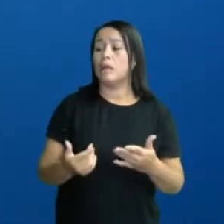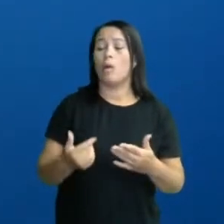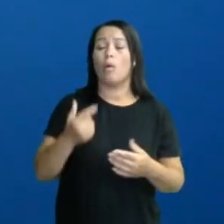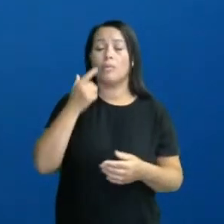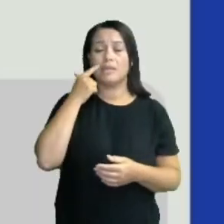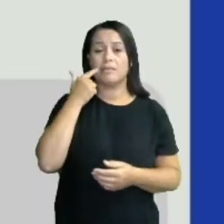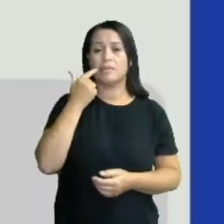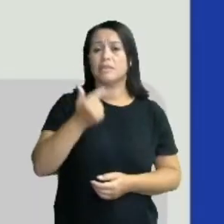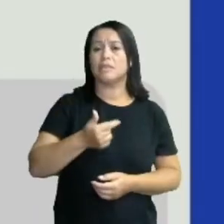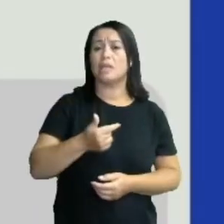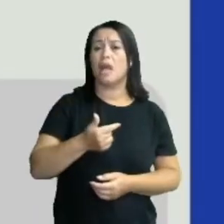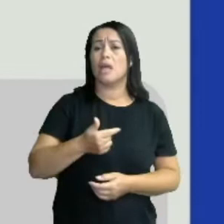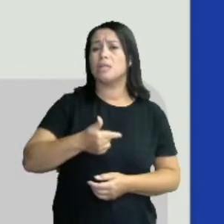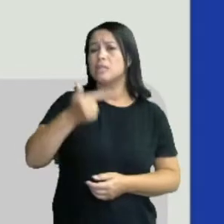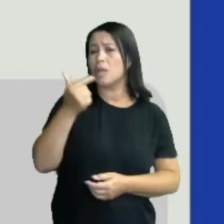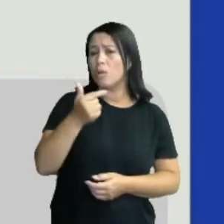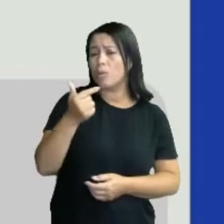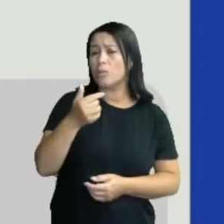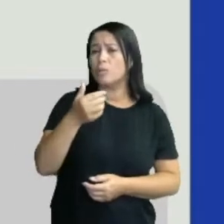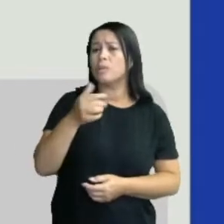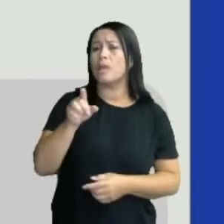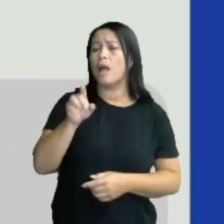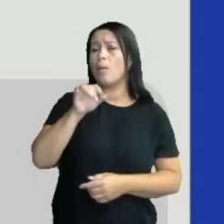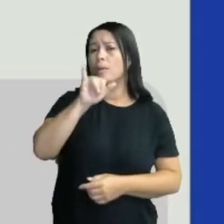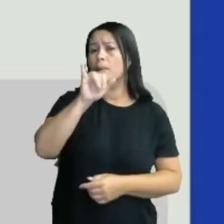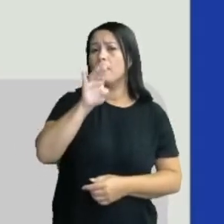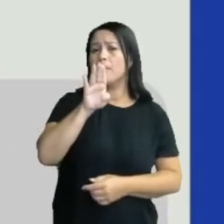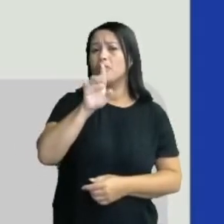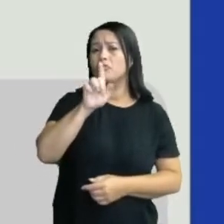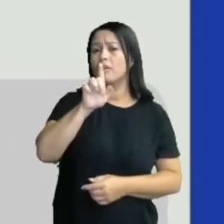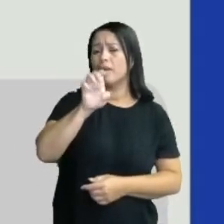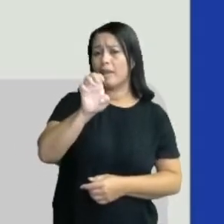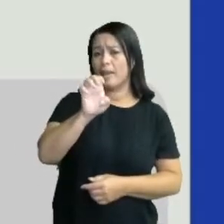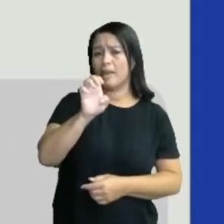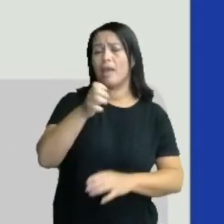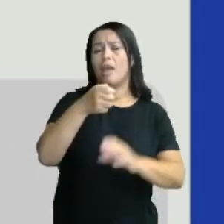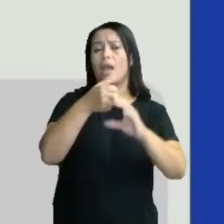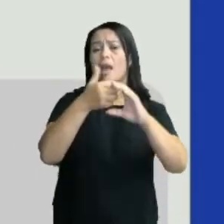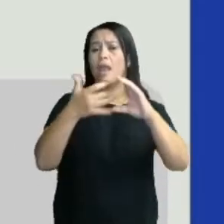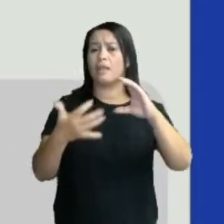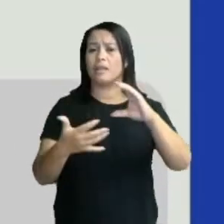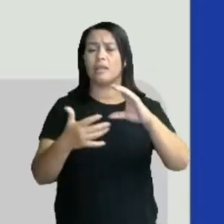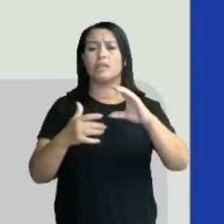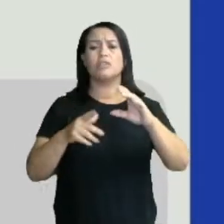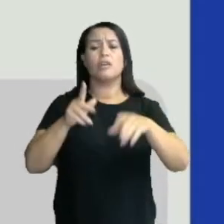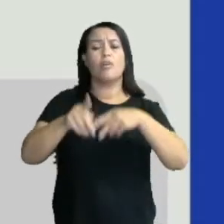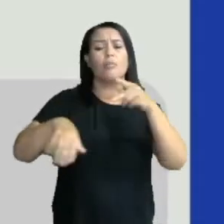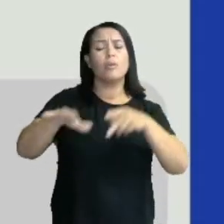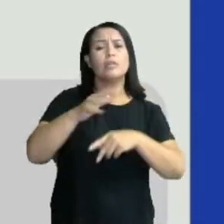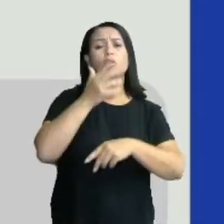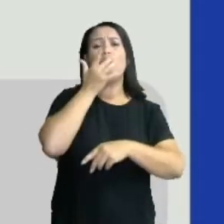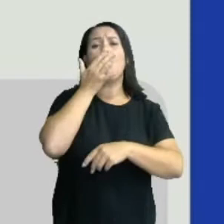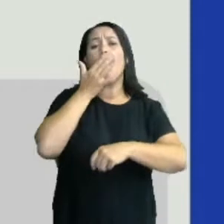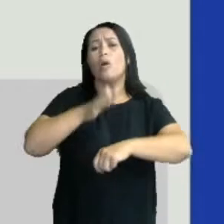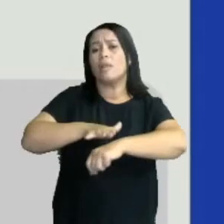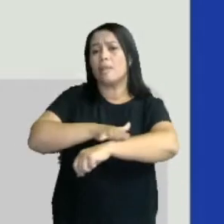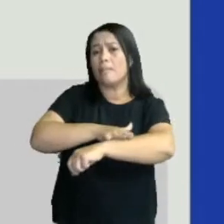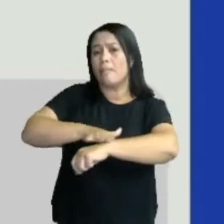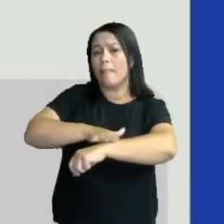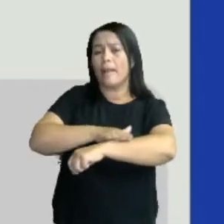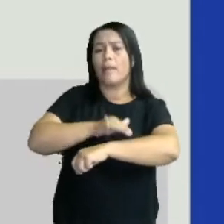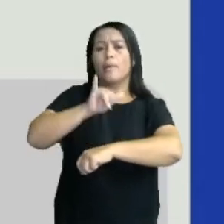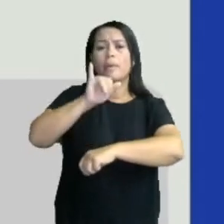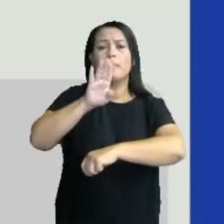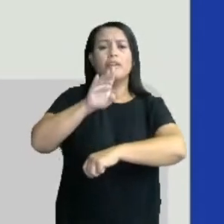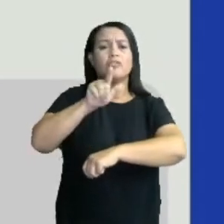Segundo o IBGE, em relação às características da formação da nossa população por cor de pele, o IBGE fez